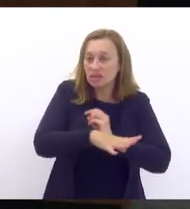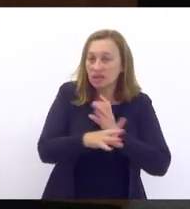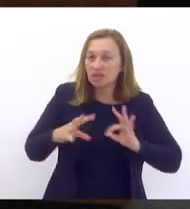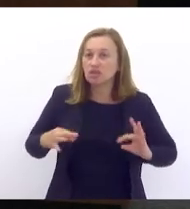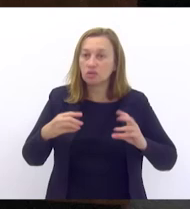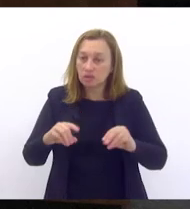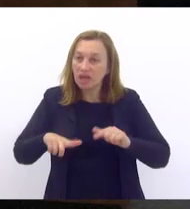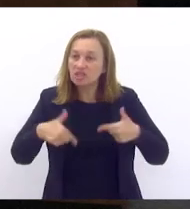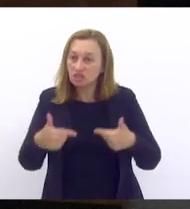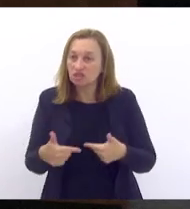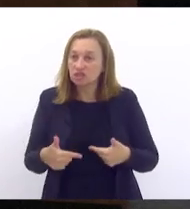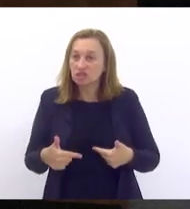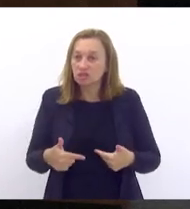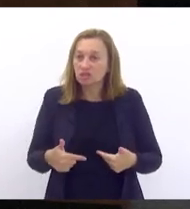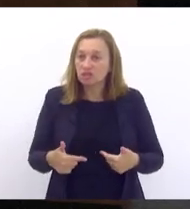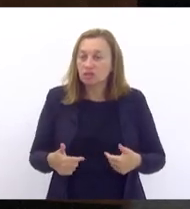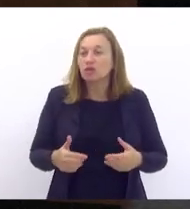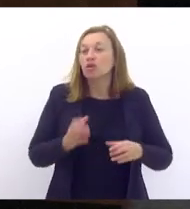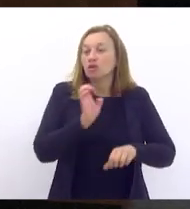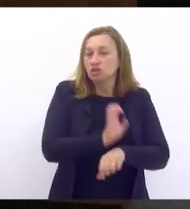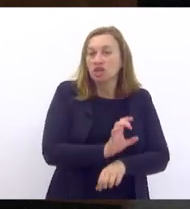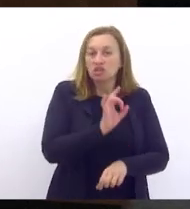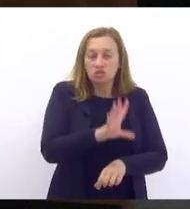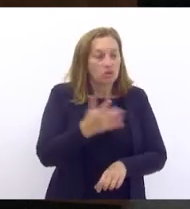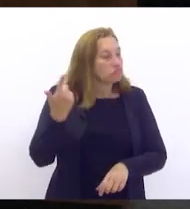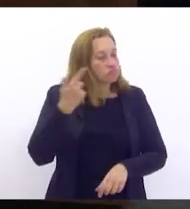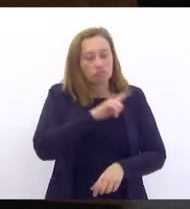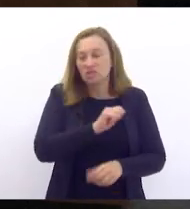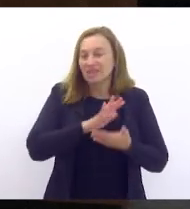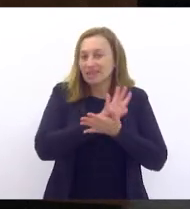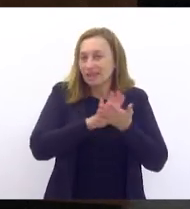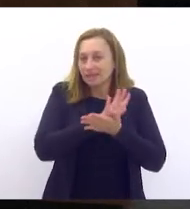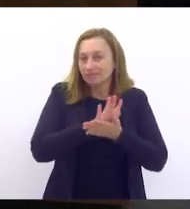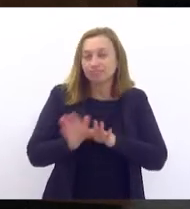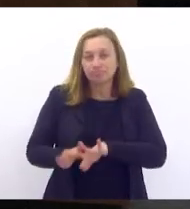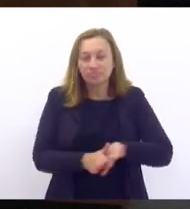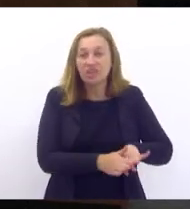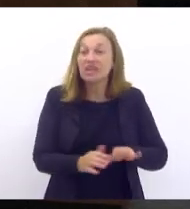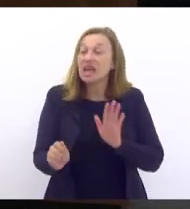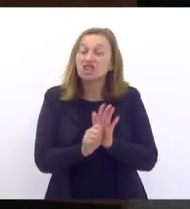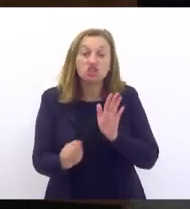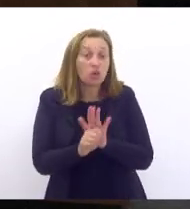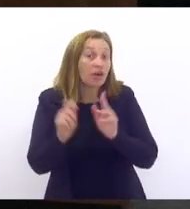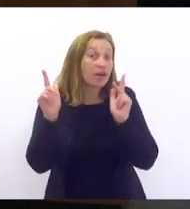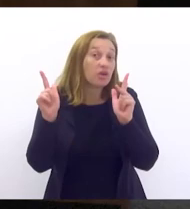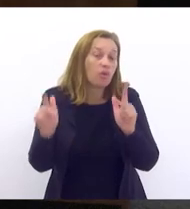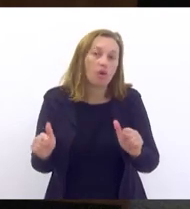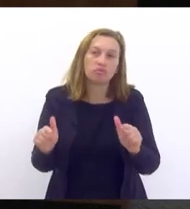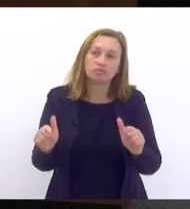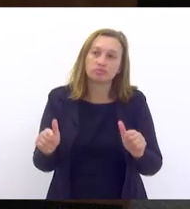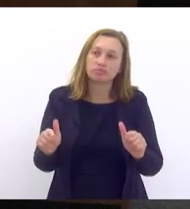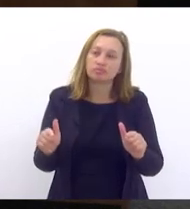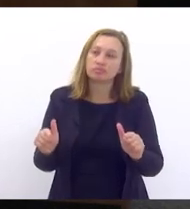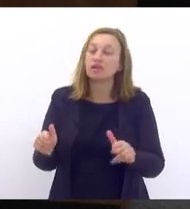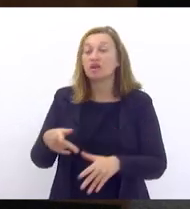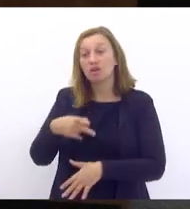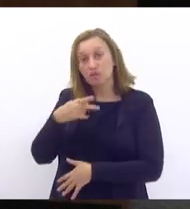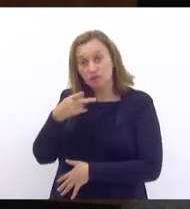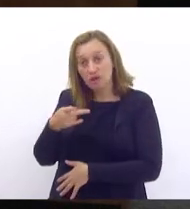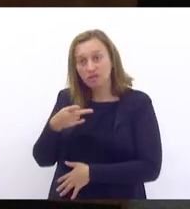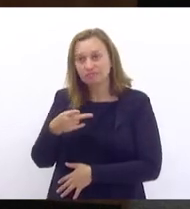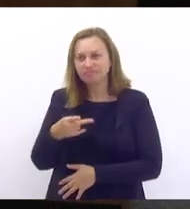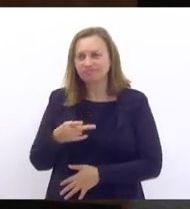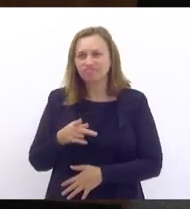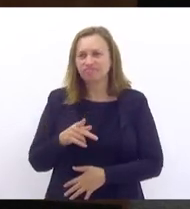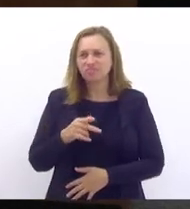todo. O Estado só não dava conta. E as drogas, eu ouso dizer que